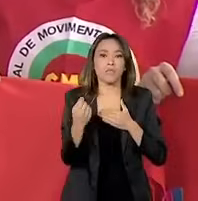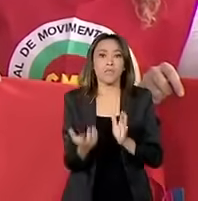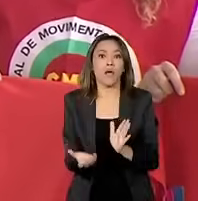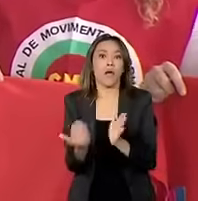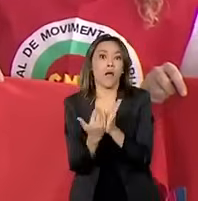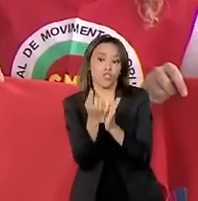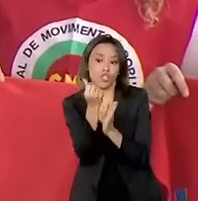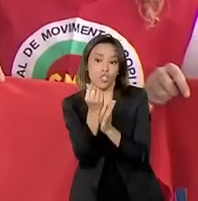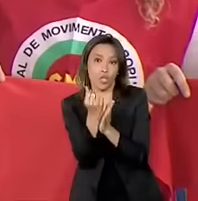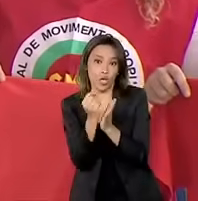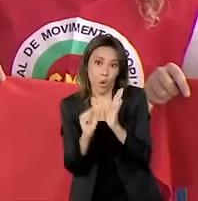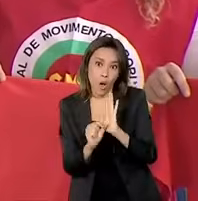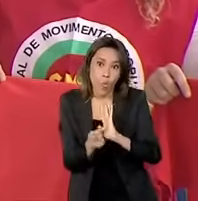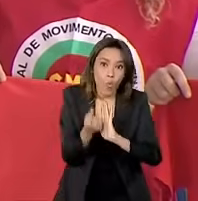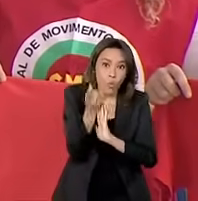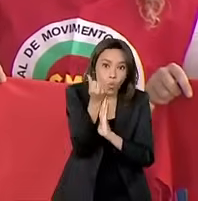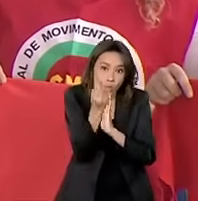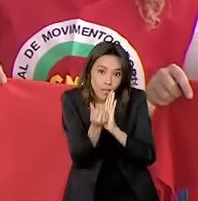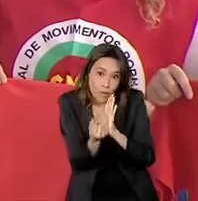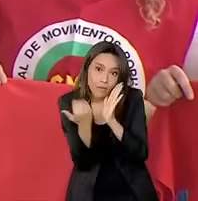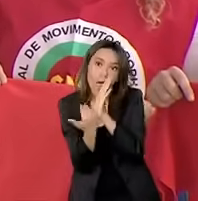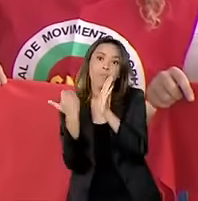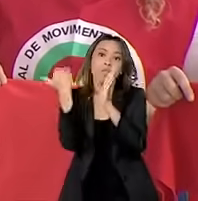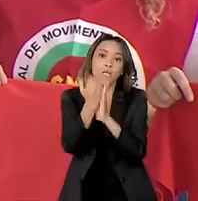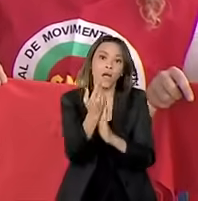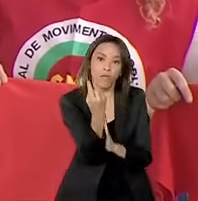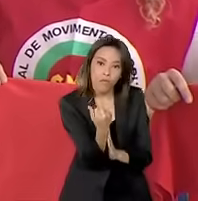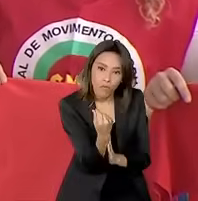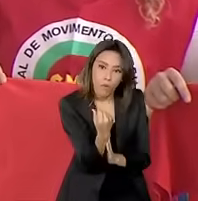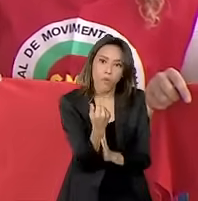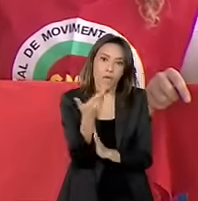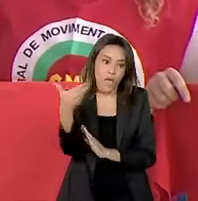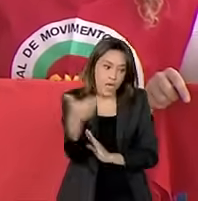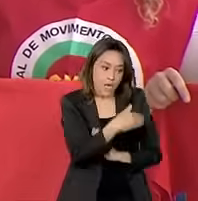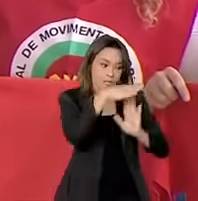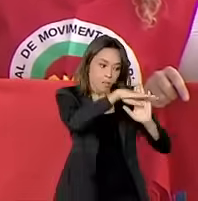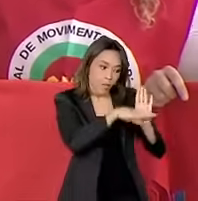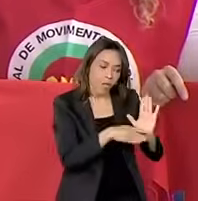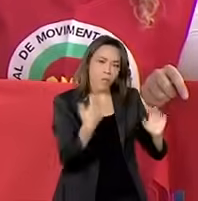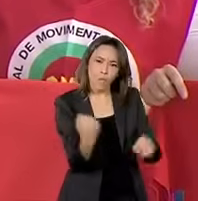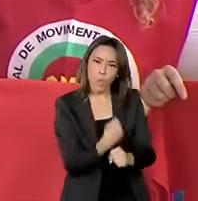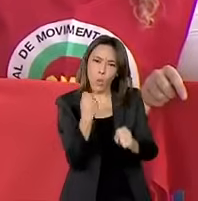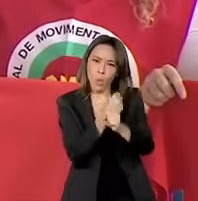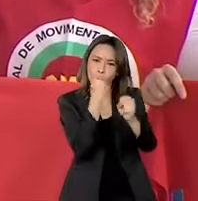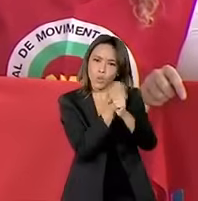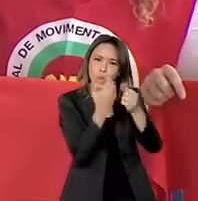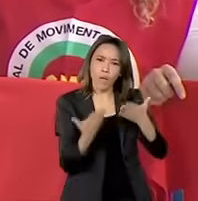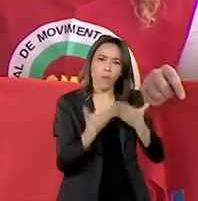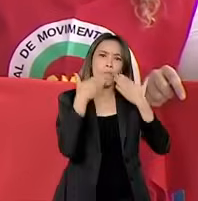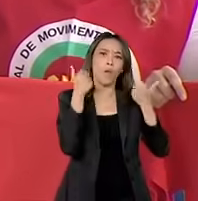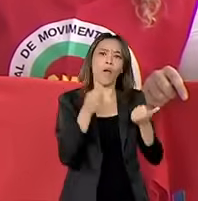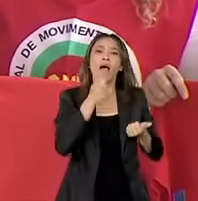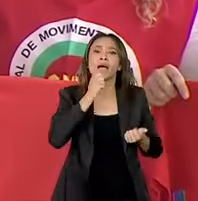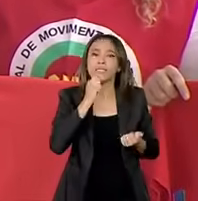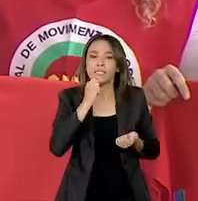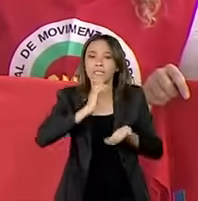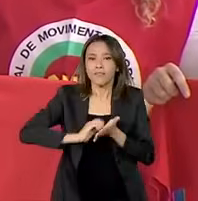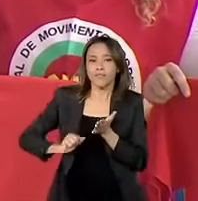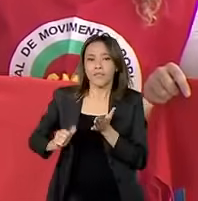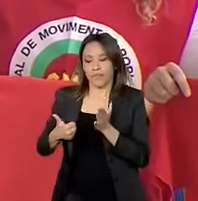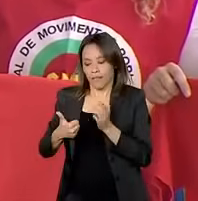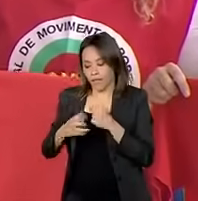Minha Casa Minha Vida Entidades. Hoje, esse programa que constrói melhor ainda fica com 10% do